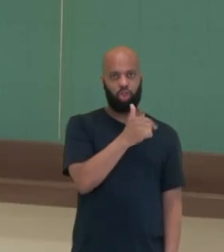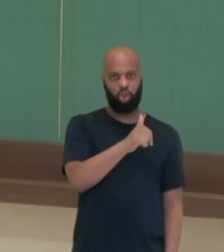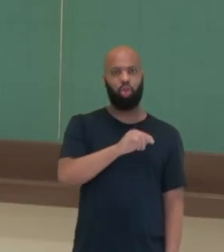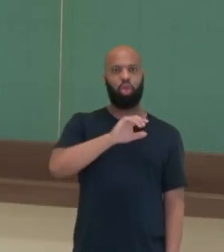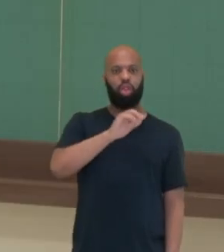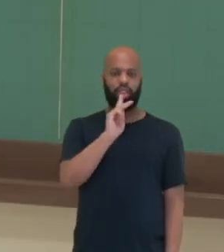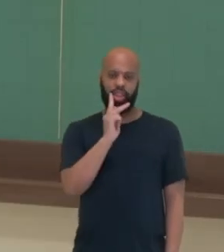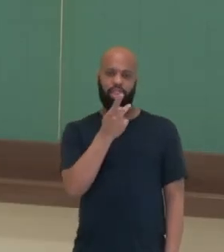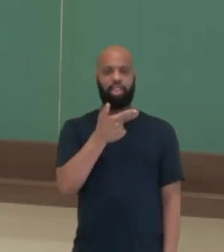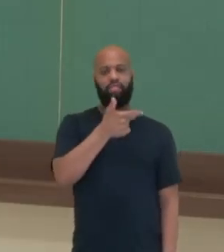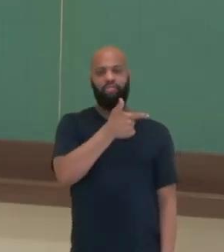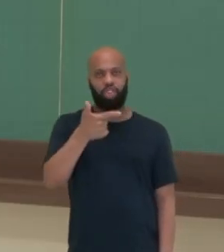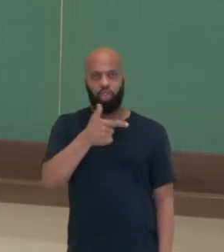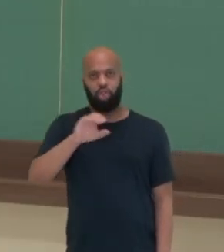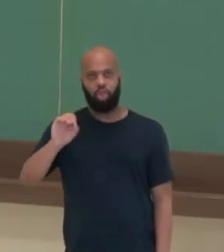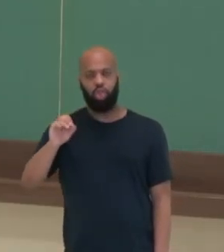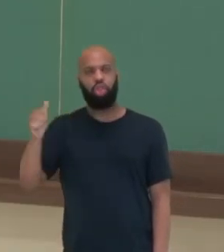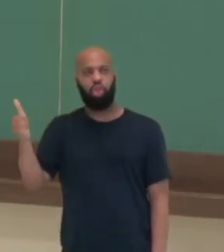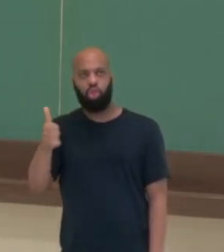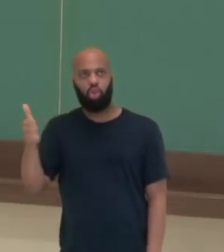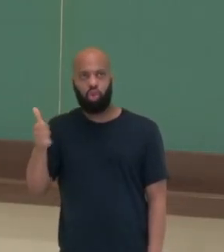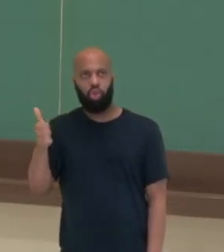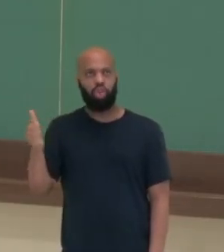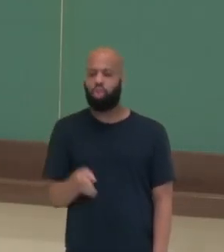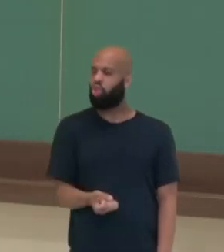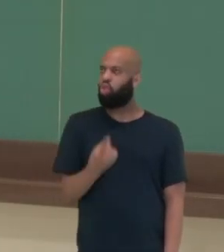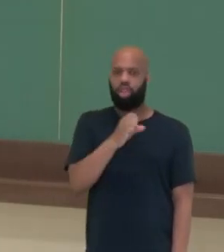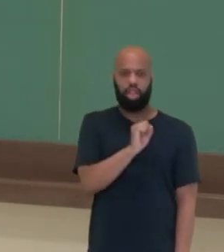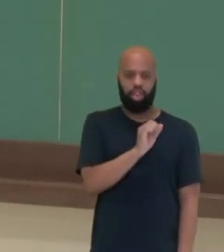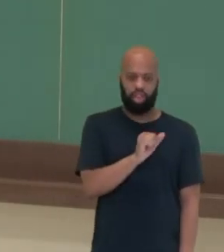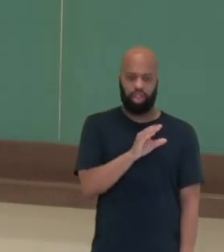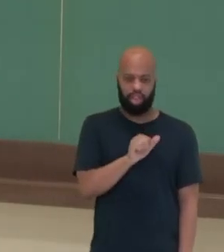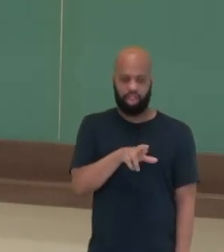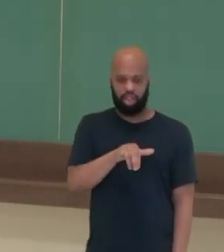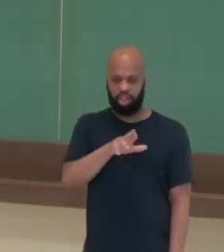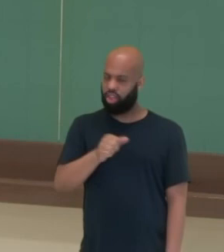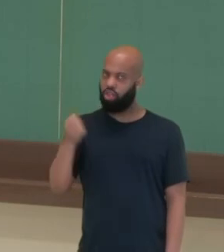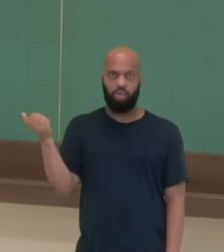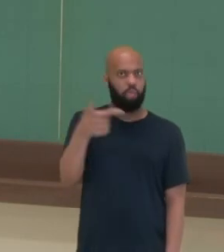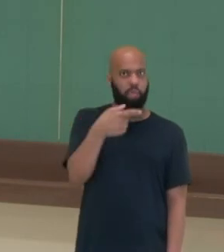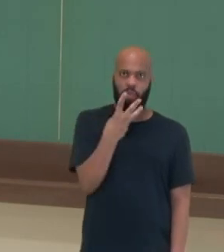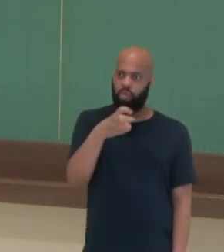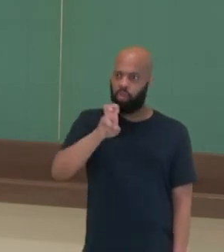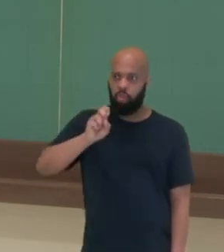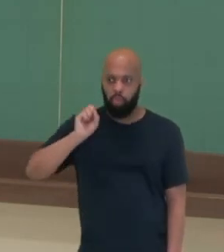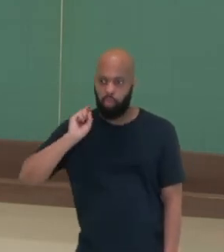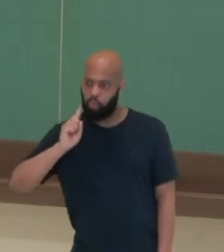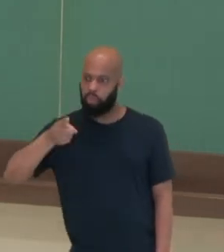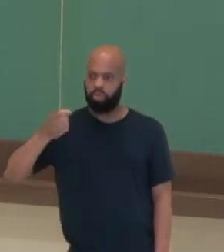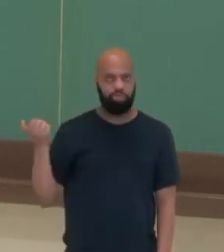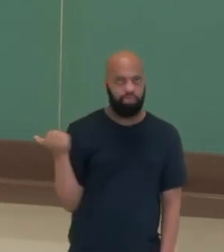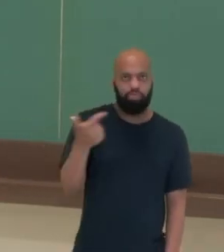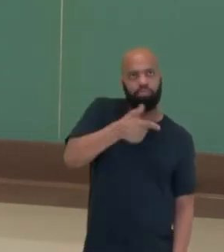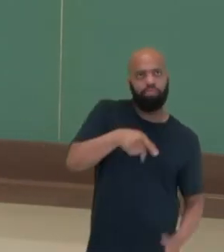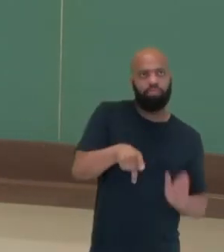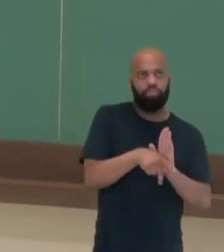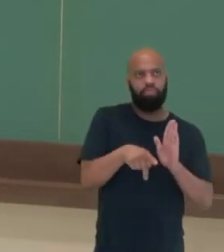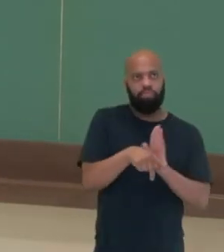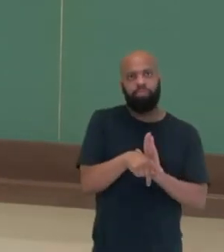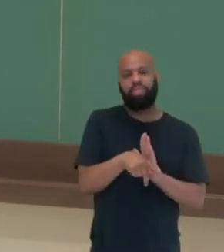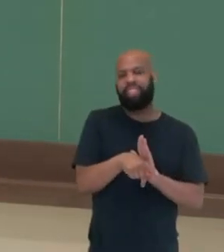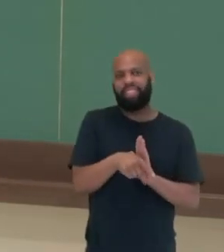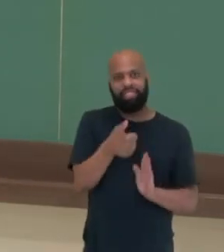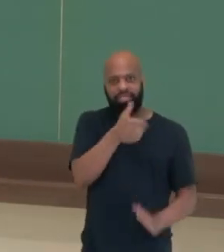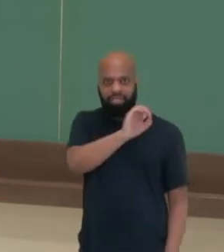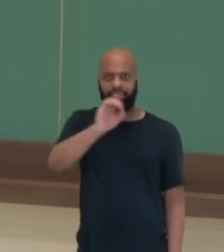35 mil o grau de doçura dela comparando com o grau de açúcar, né, da sacarose, equivalendo a